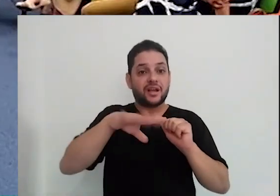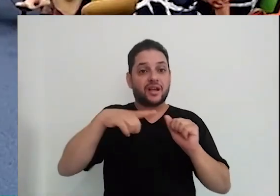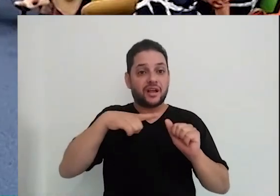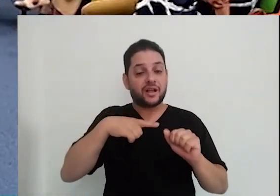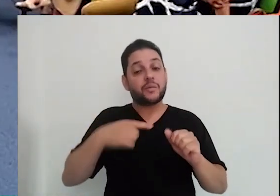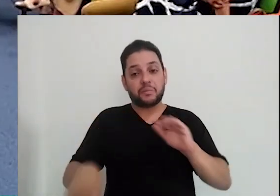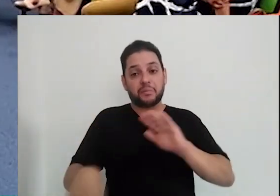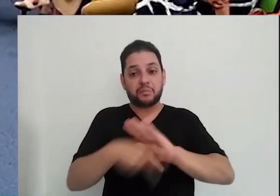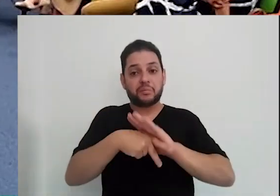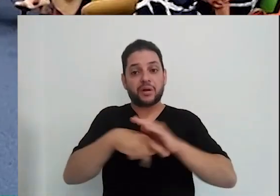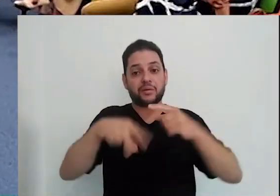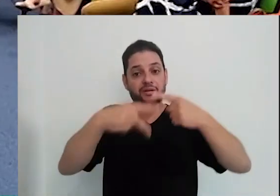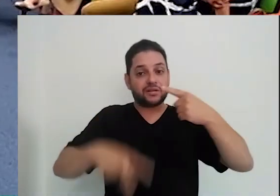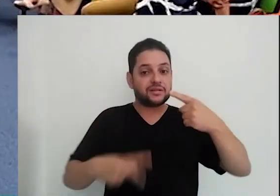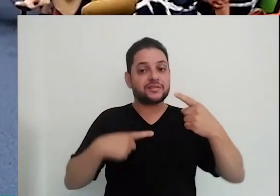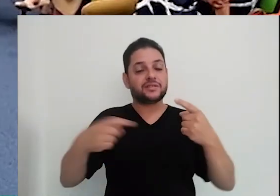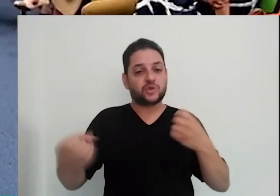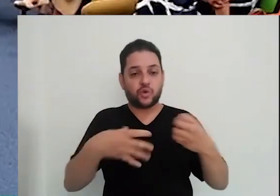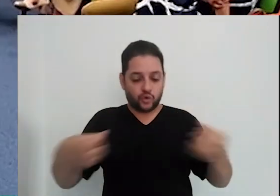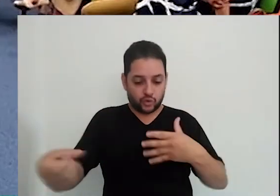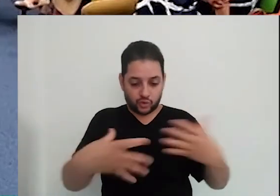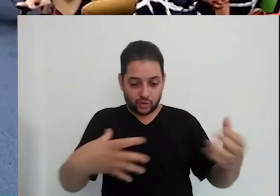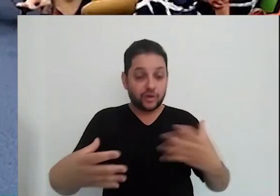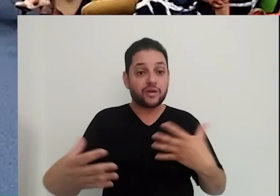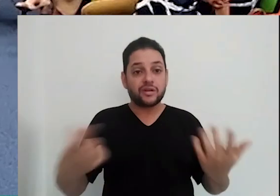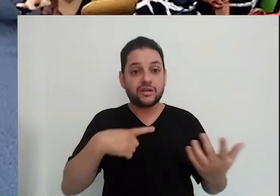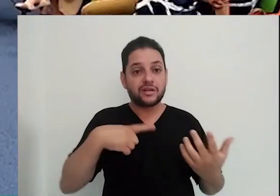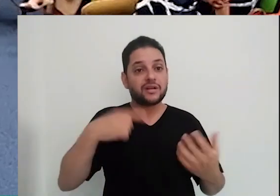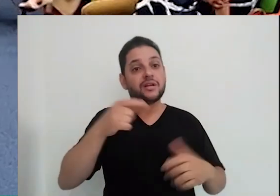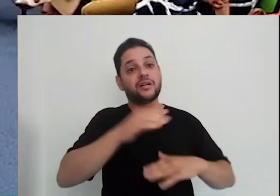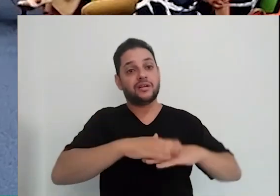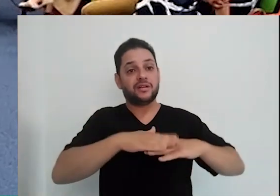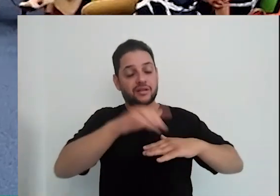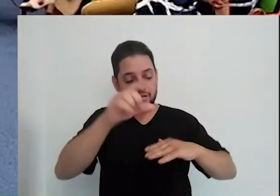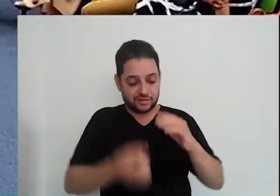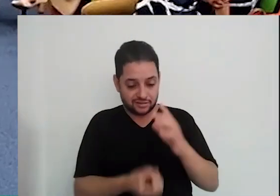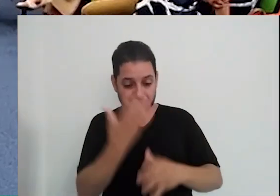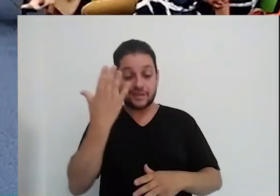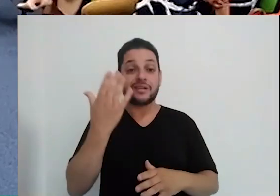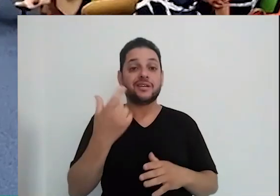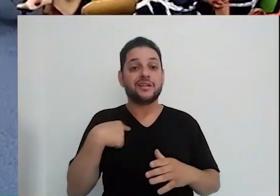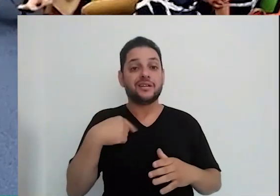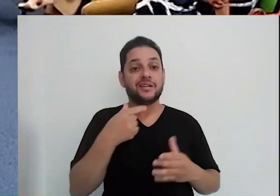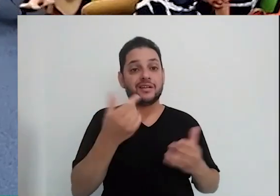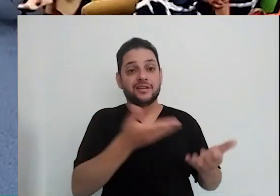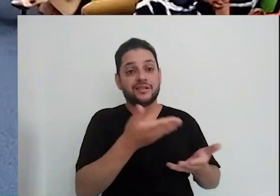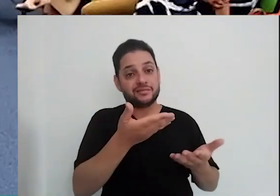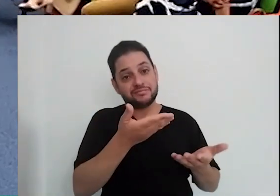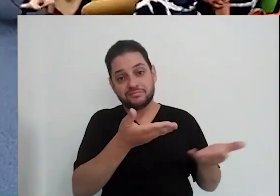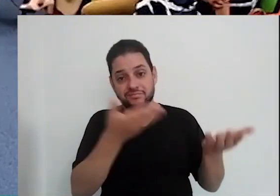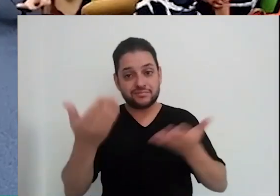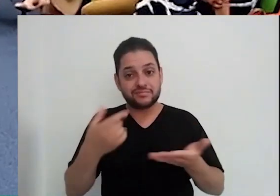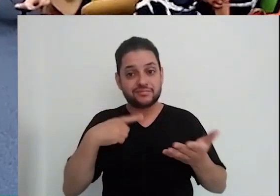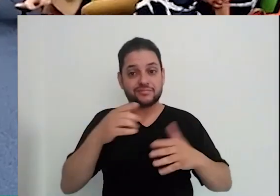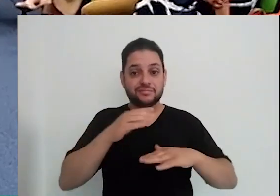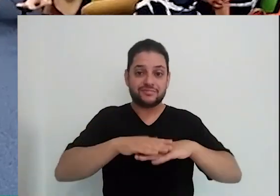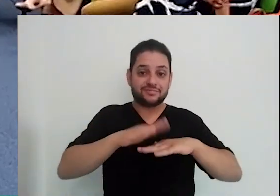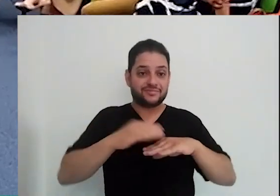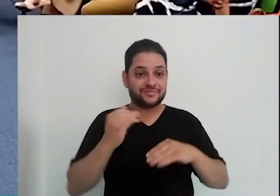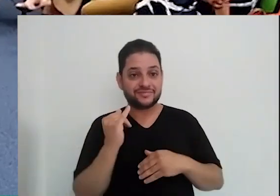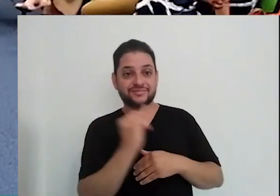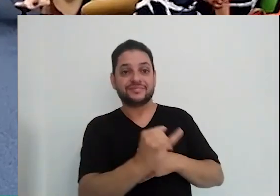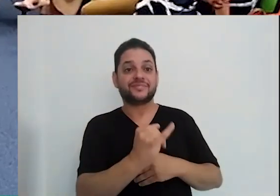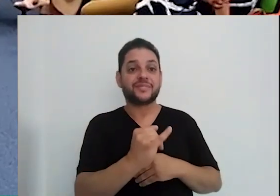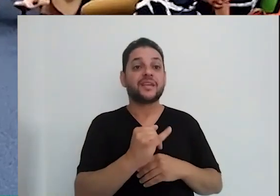laboratório de inovação foi todo pensado para esse tipo de atividade aliás eu aproveito convite sempre todo mundo eu faço a minha propaganda porque